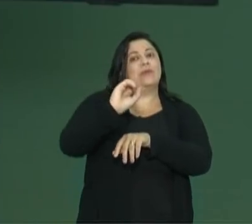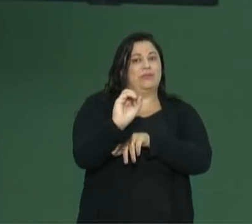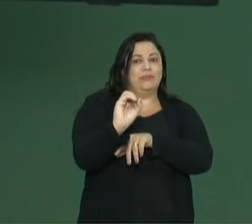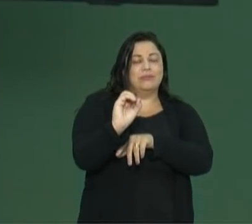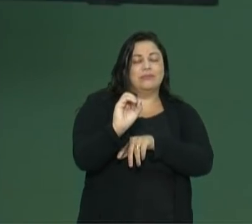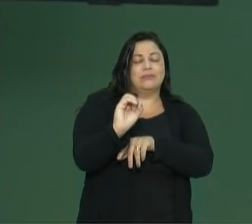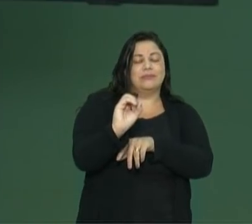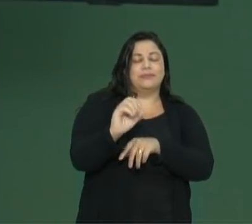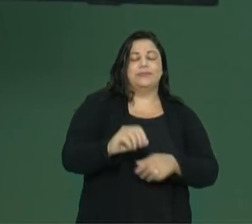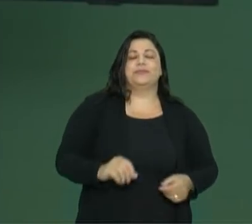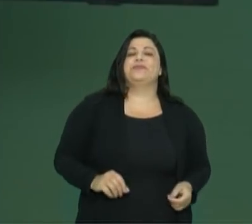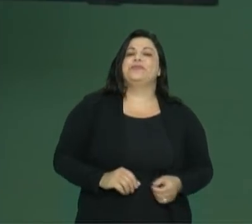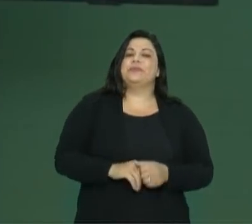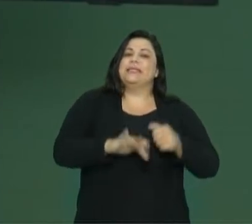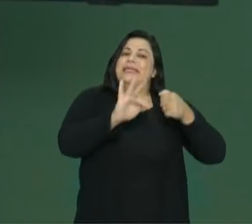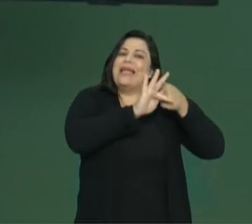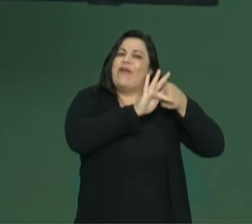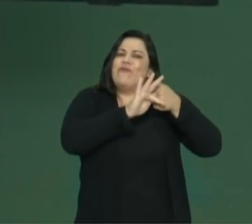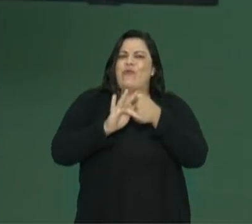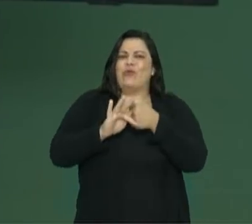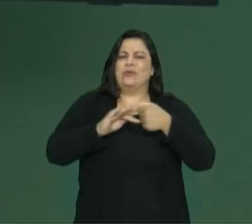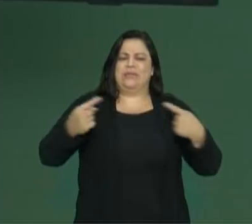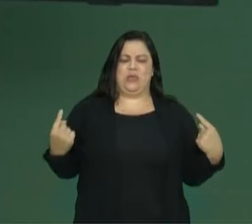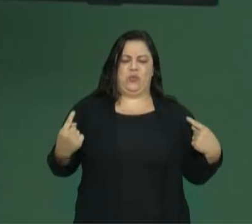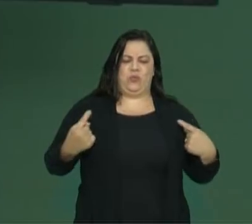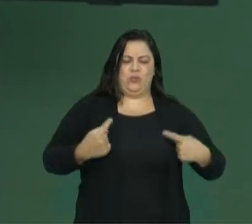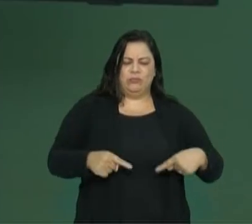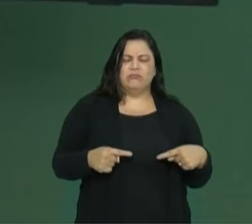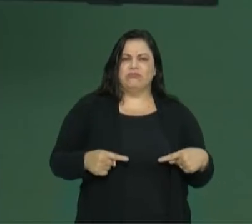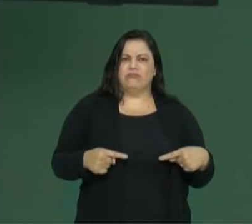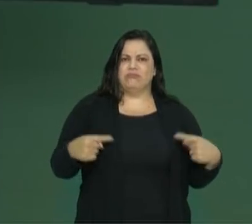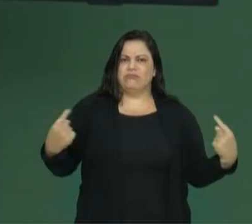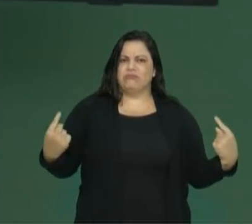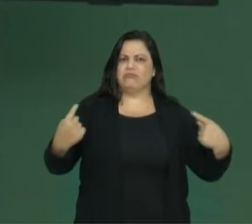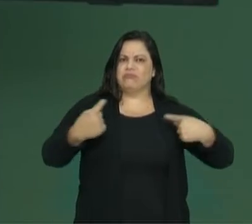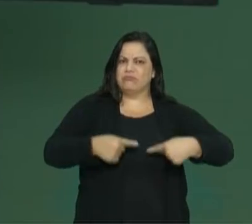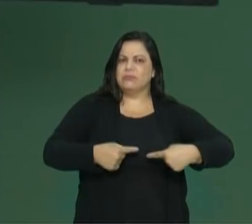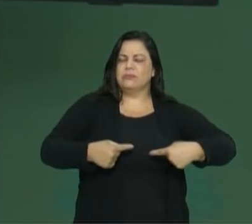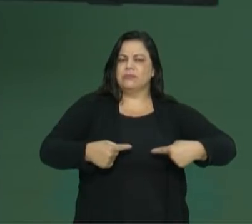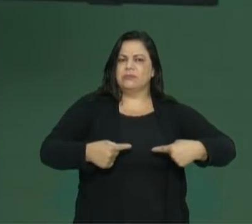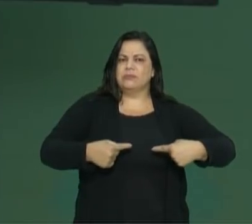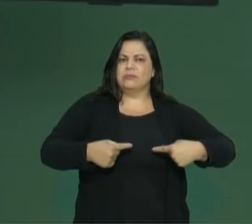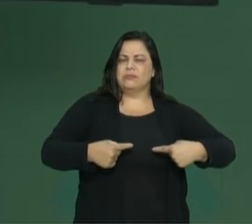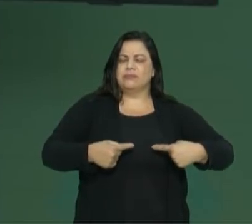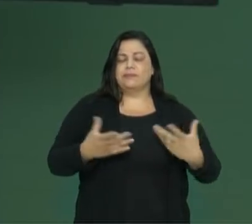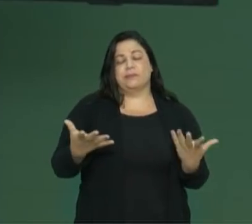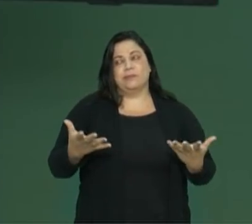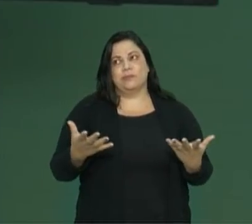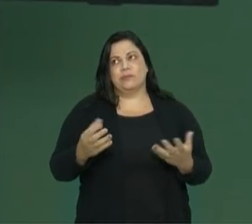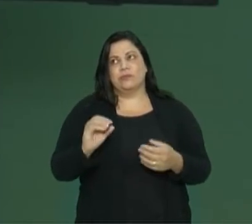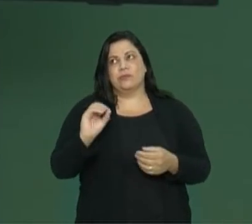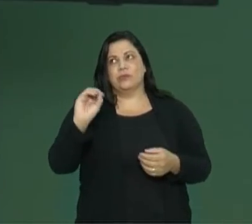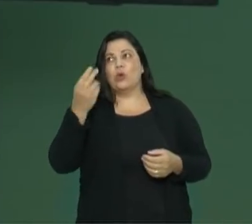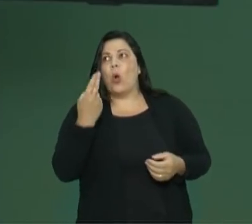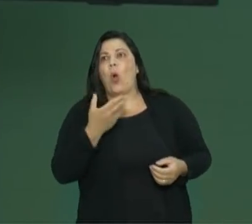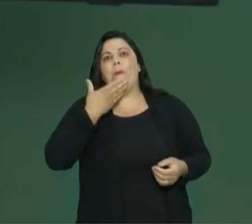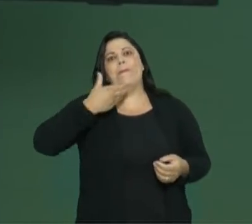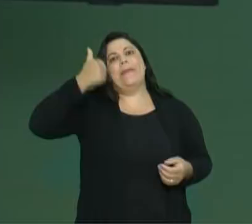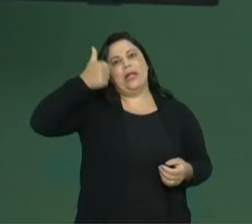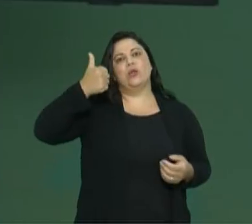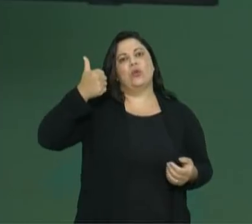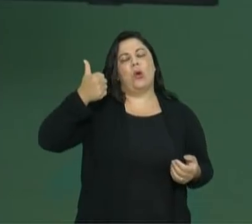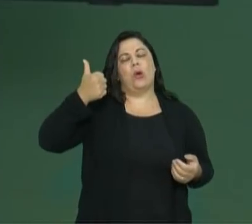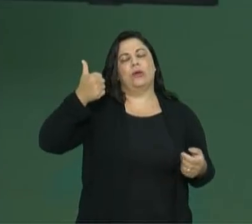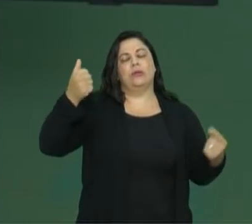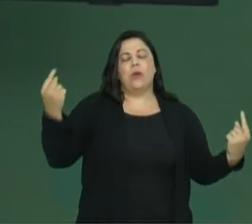força ela tem um sentido contrário ao movimento, certo? Ou, melhor dizendo, essa força tem um sentido contrário